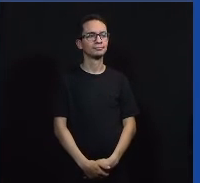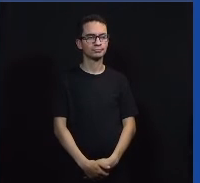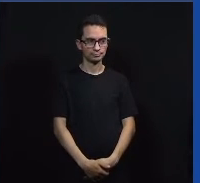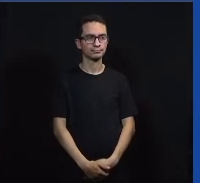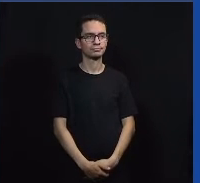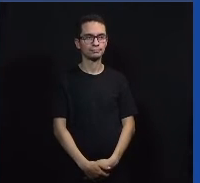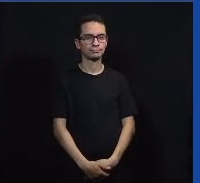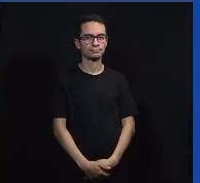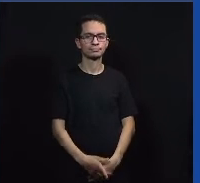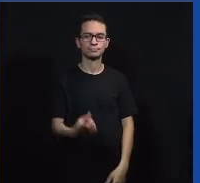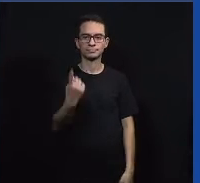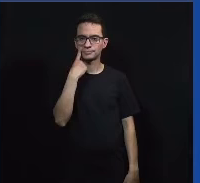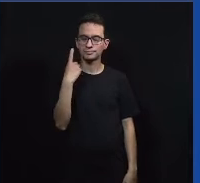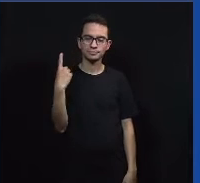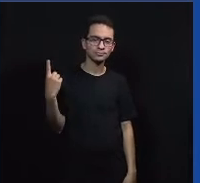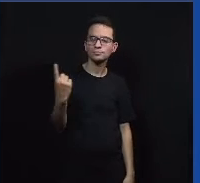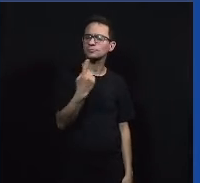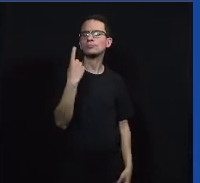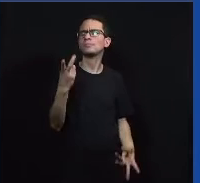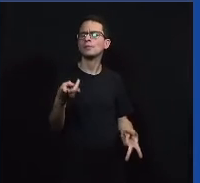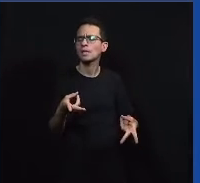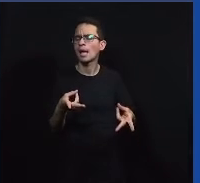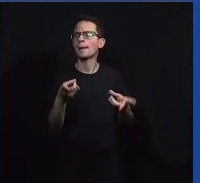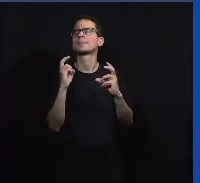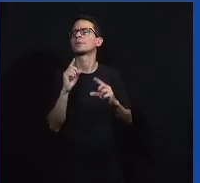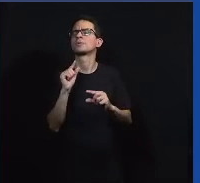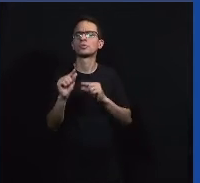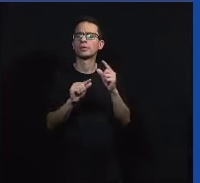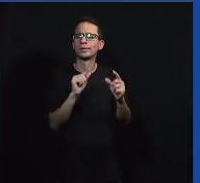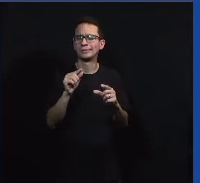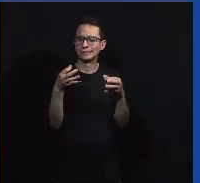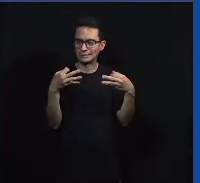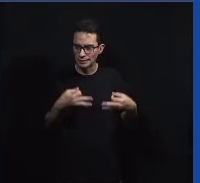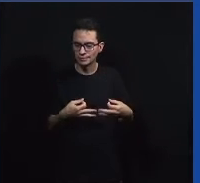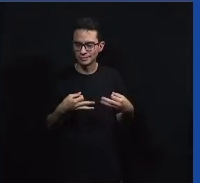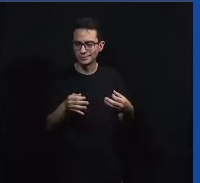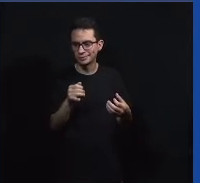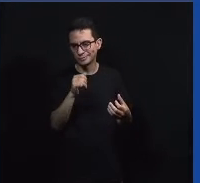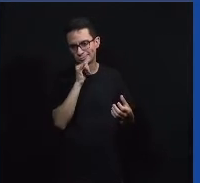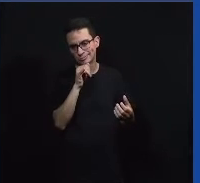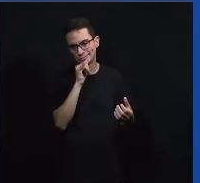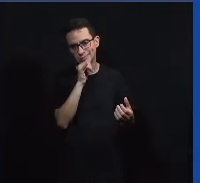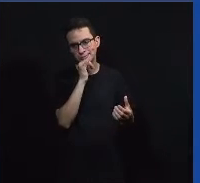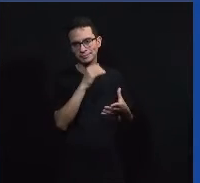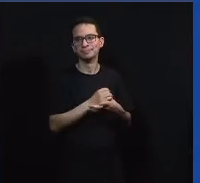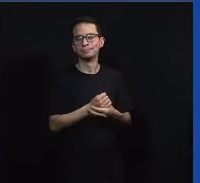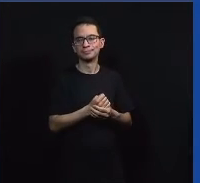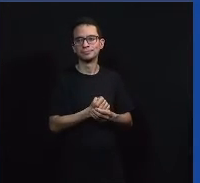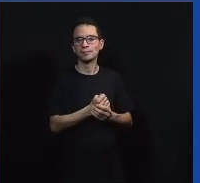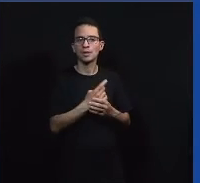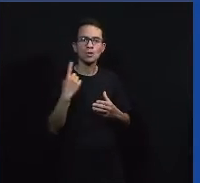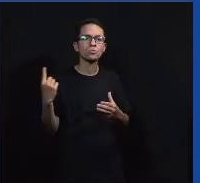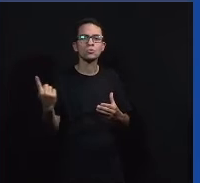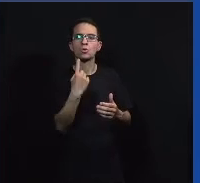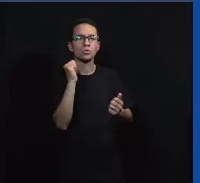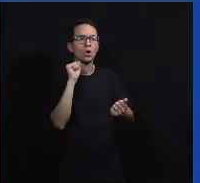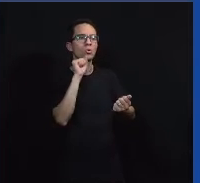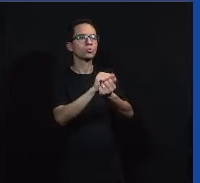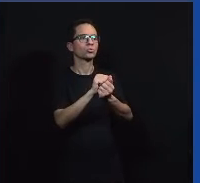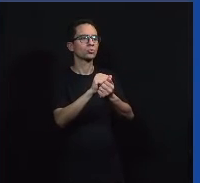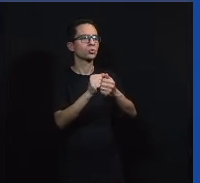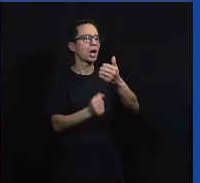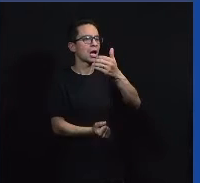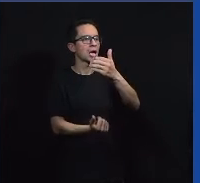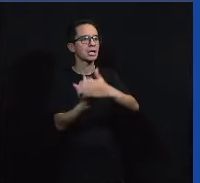nosso caso, o que a gente percebeu que deu muito certo foi justamente poder construir junto com os parceiros,